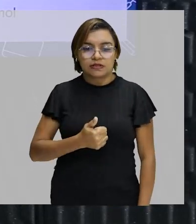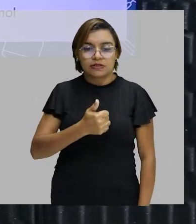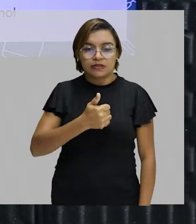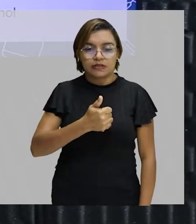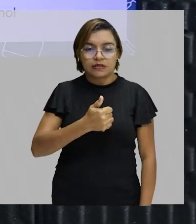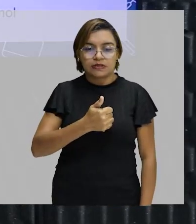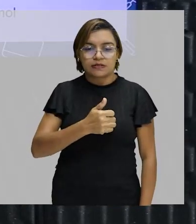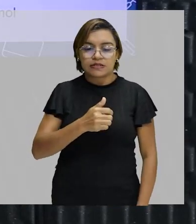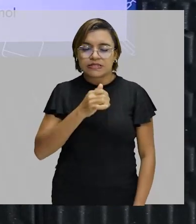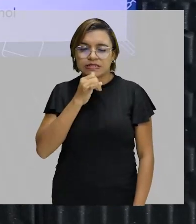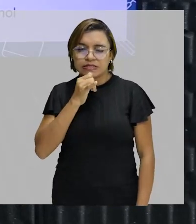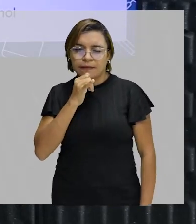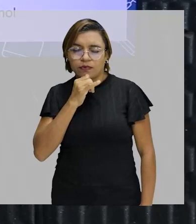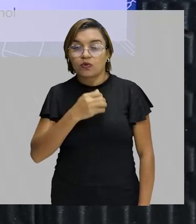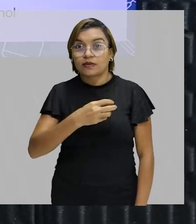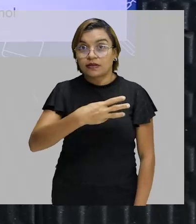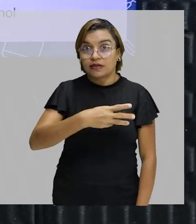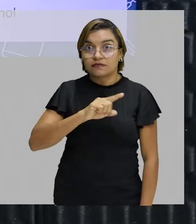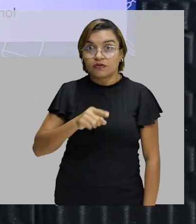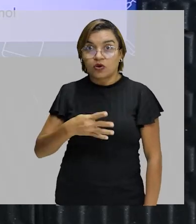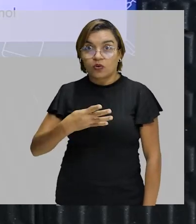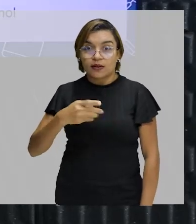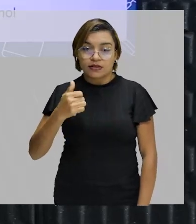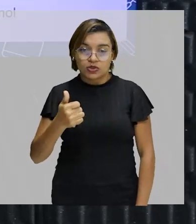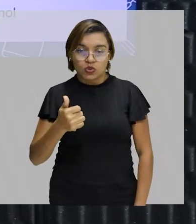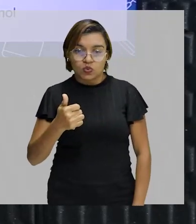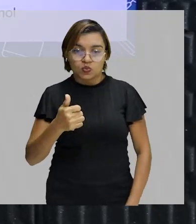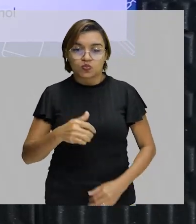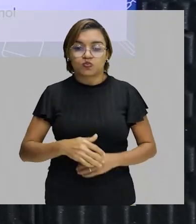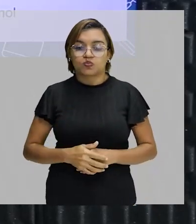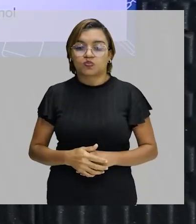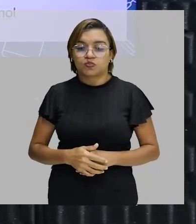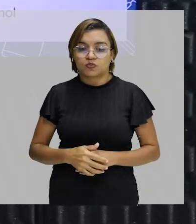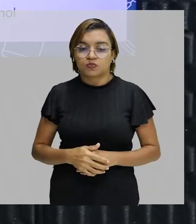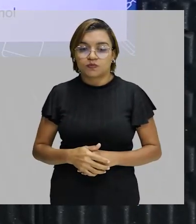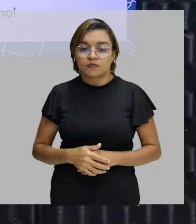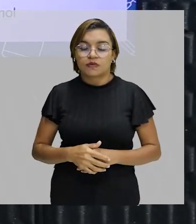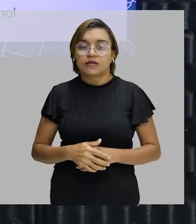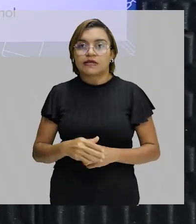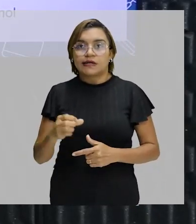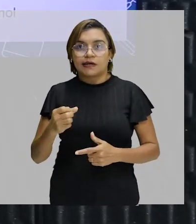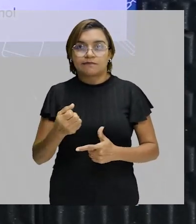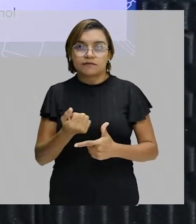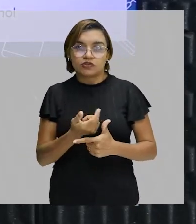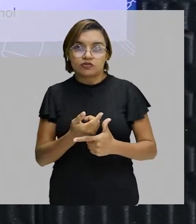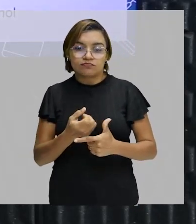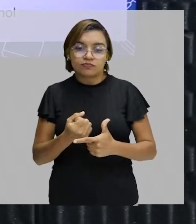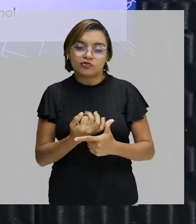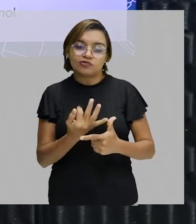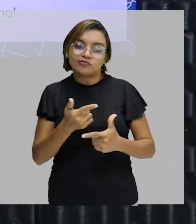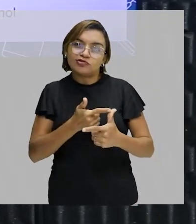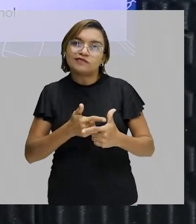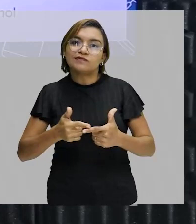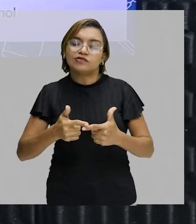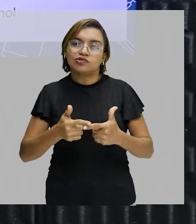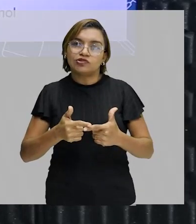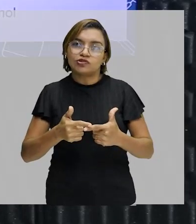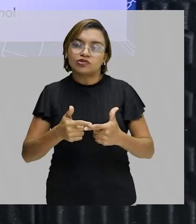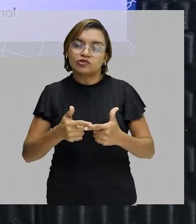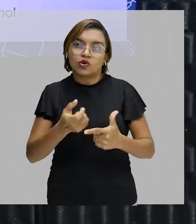3,41, 4,55, 3,41. Nós vamos dividir pelo menor número para encontrarmos